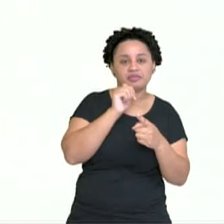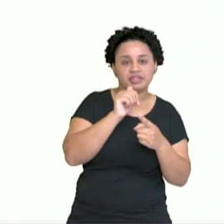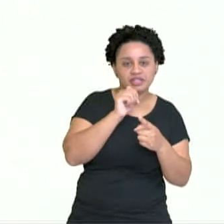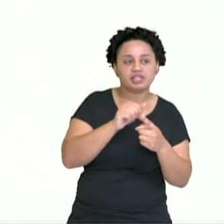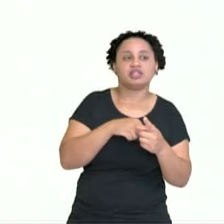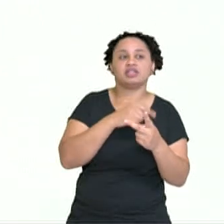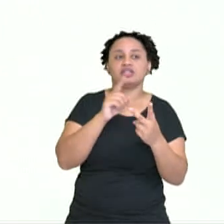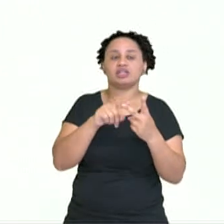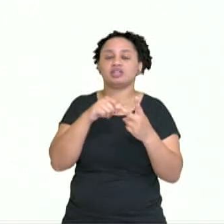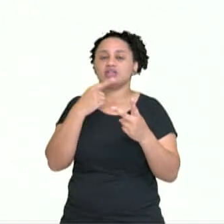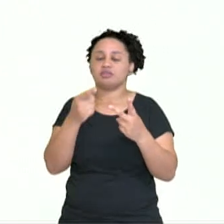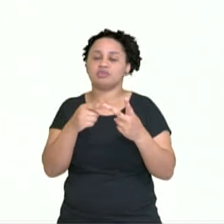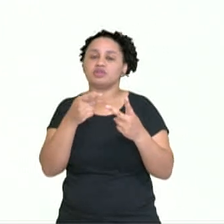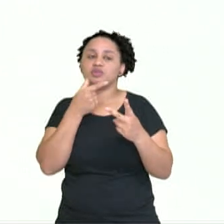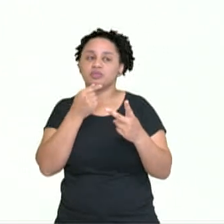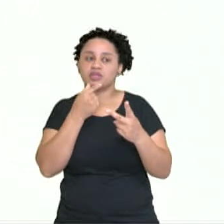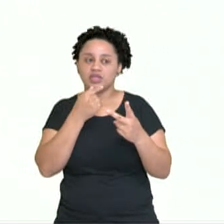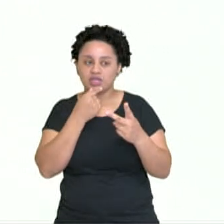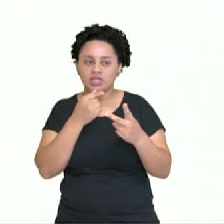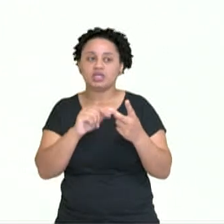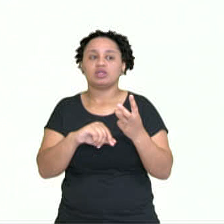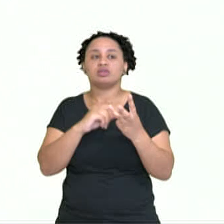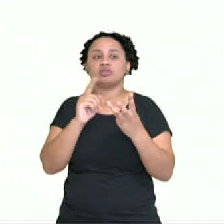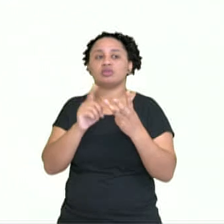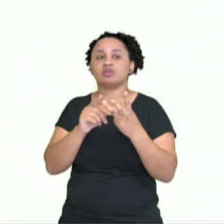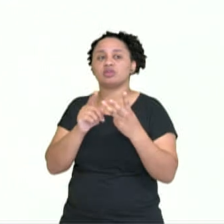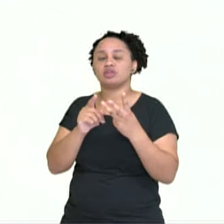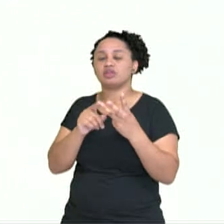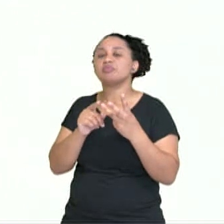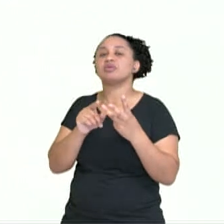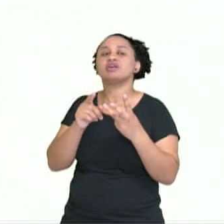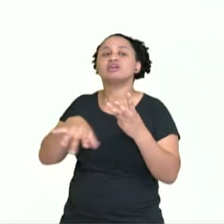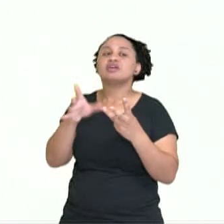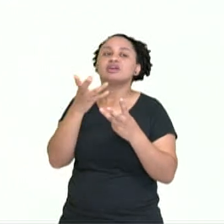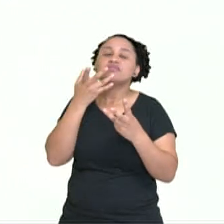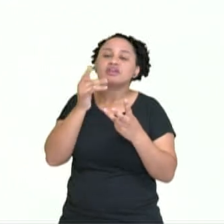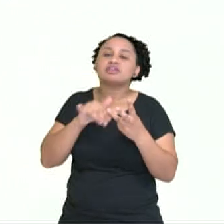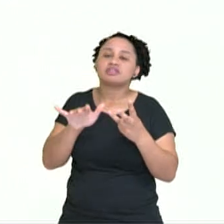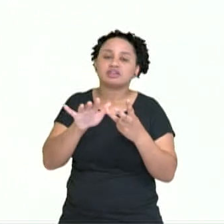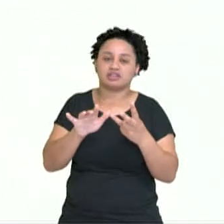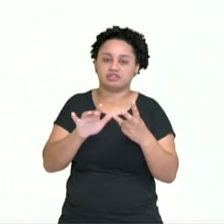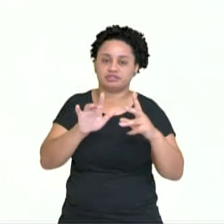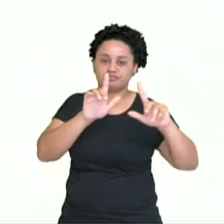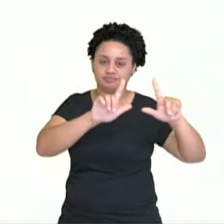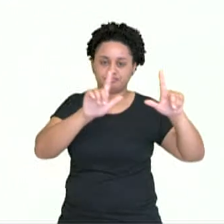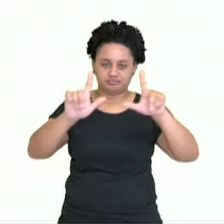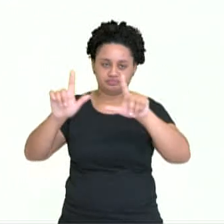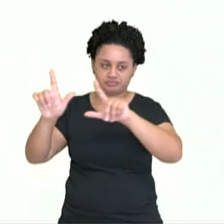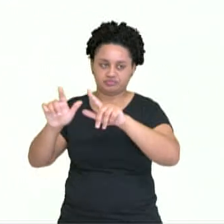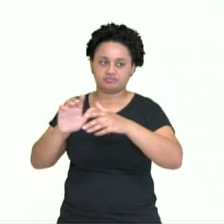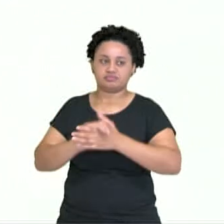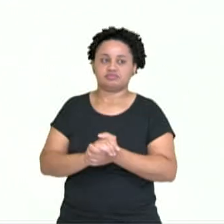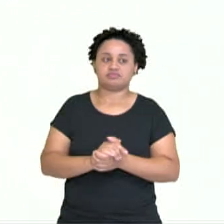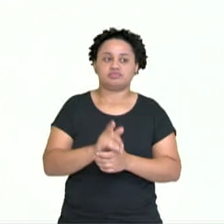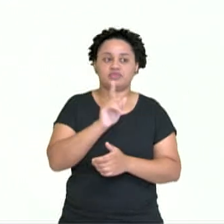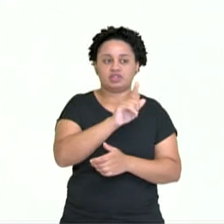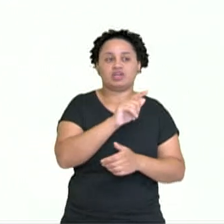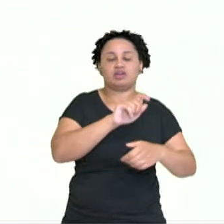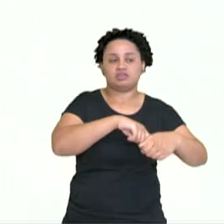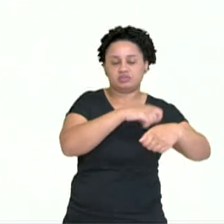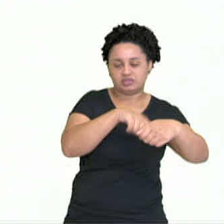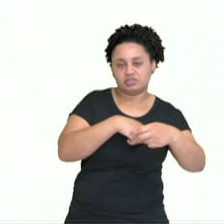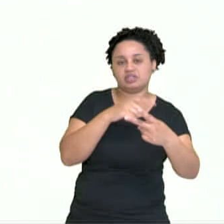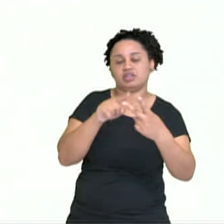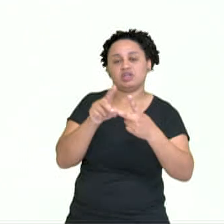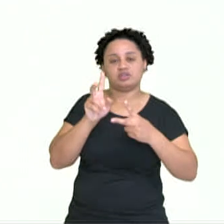sobre esse menino aqui, the boy, que está dormindo. E a terceira dos meninos aqui no canto, tá bom? Então, ela está cozinhando, o segundo está dormindo e